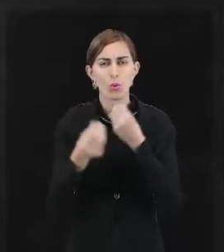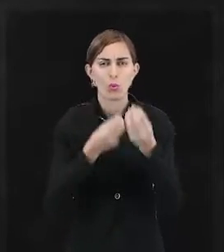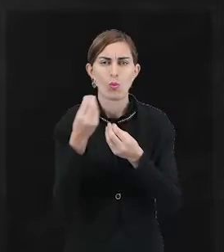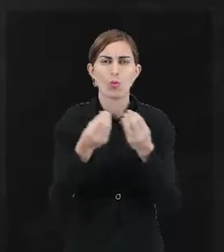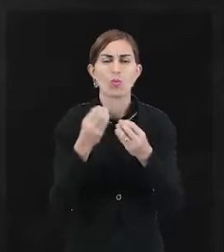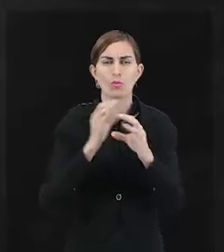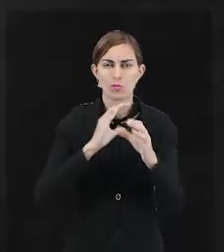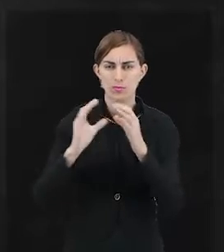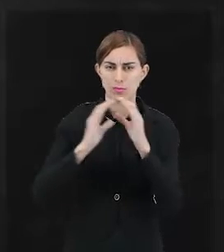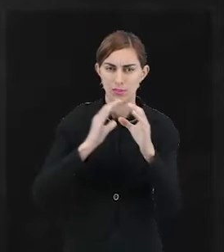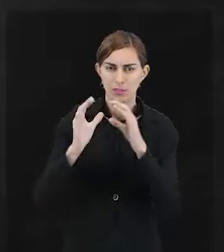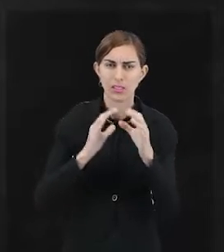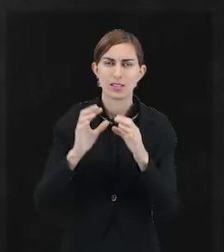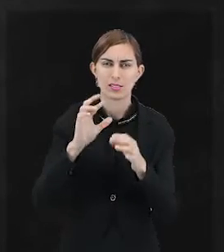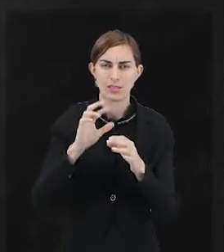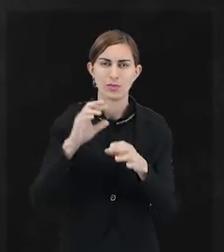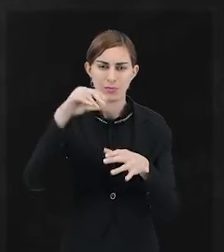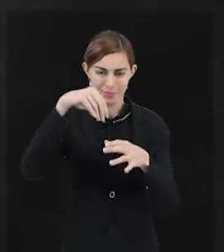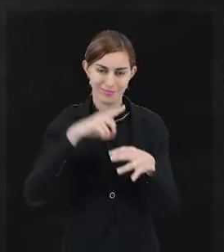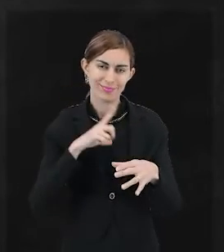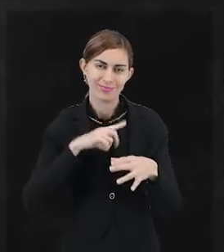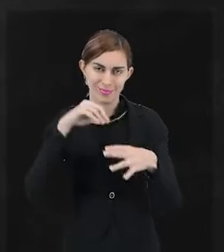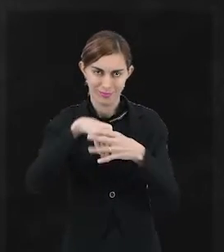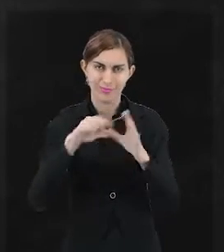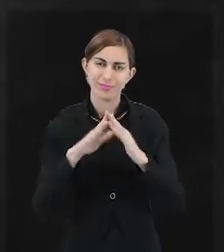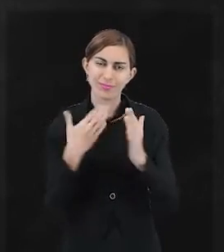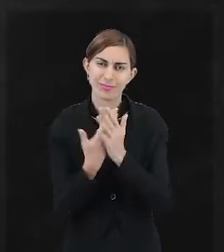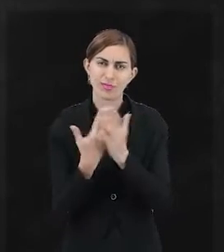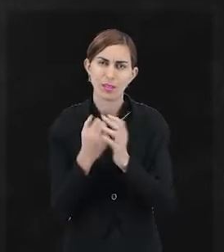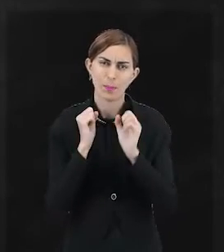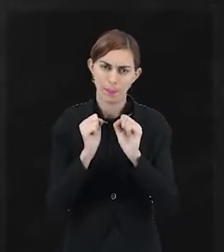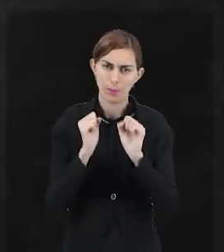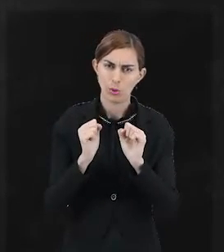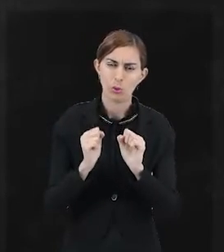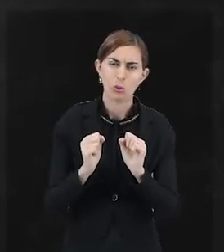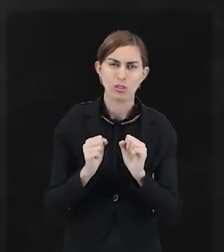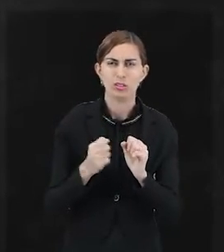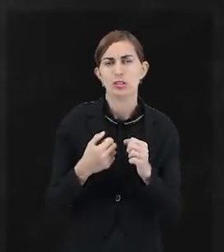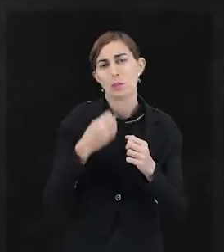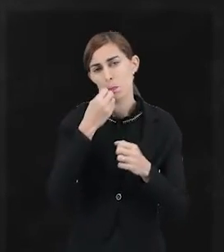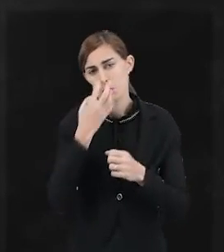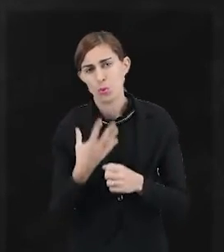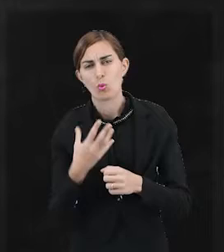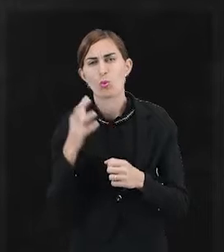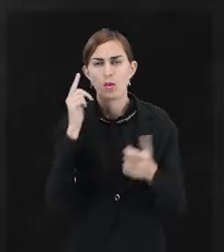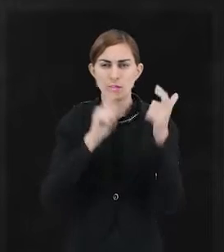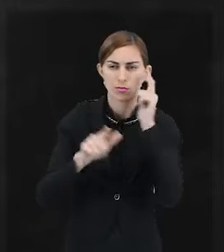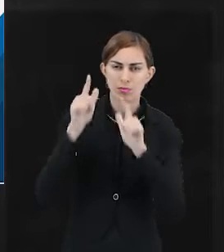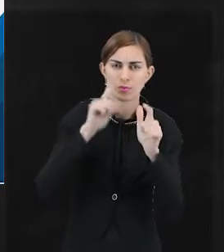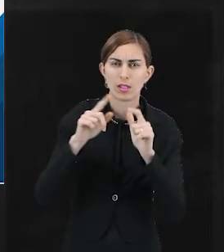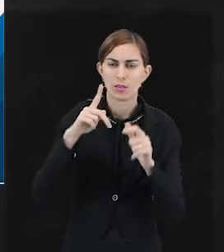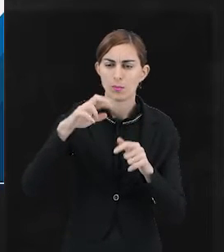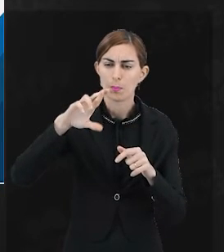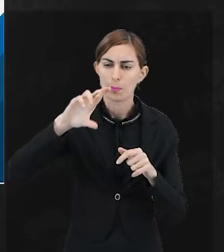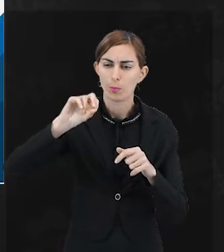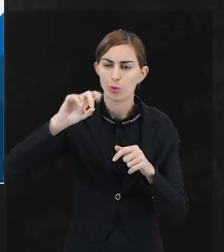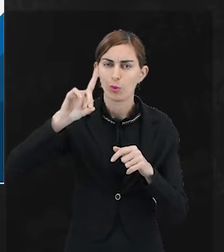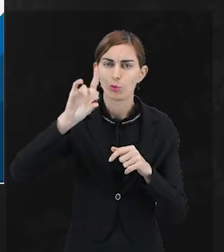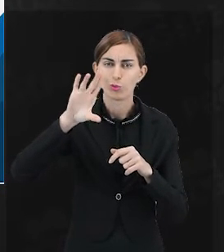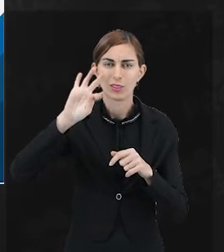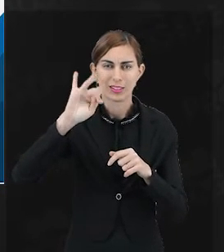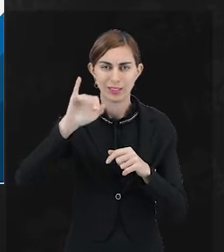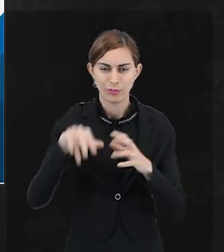forma como essa comunicação é realizada dentro da escola, ela pode ser determinante para o bom resultado obtido.